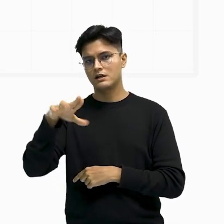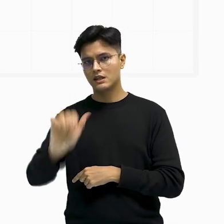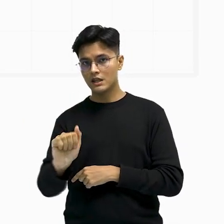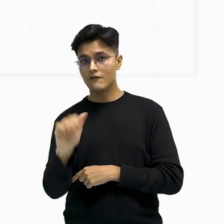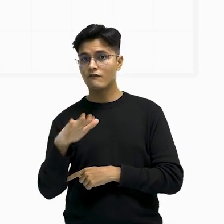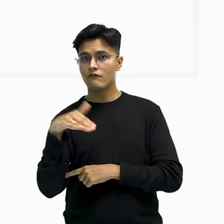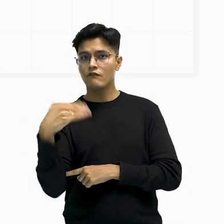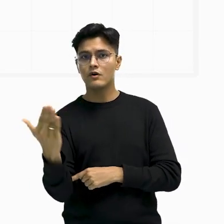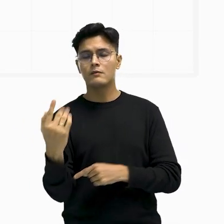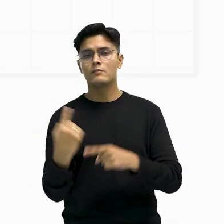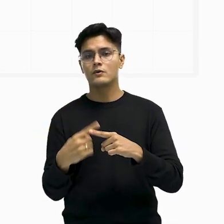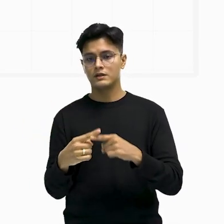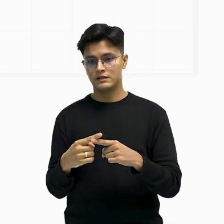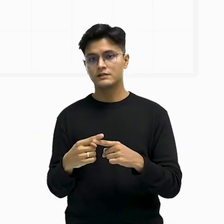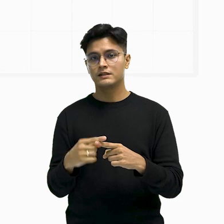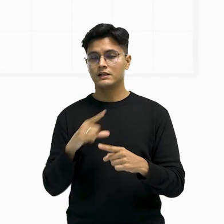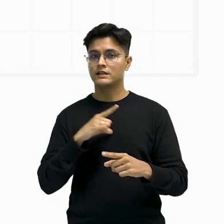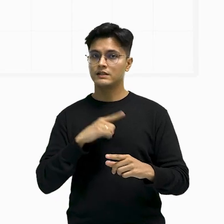são esses três aqui.